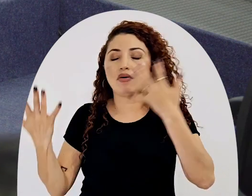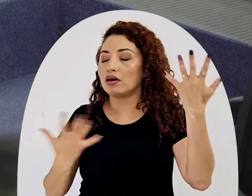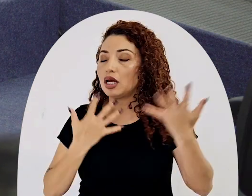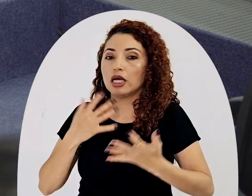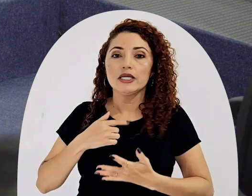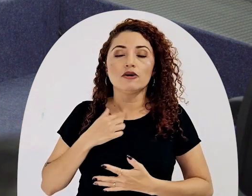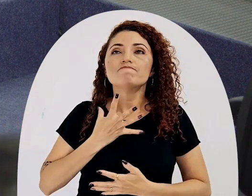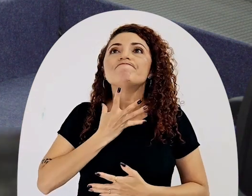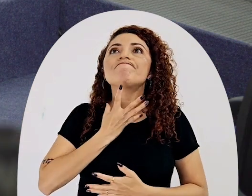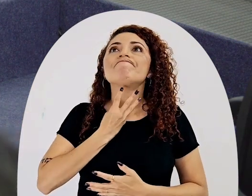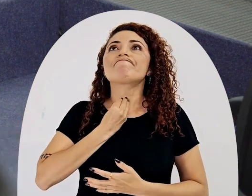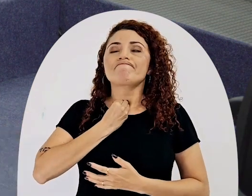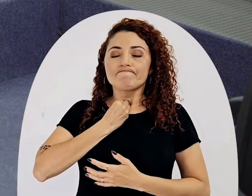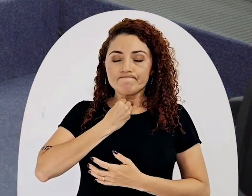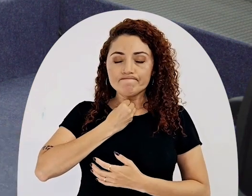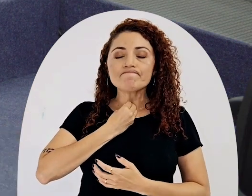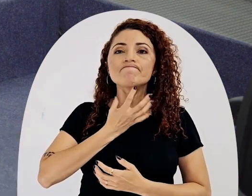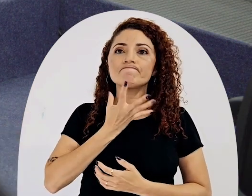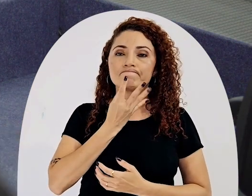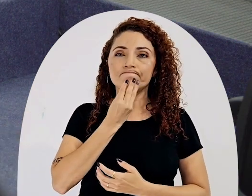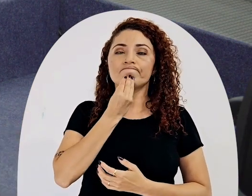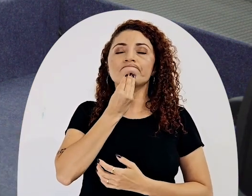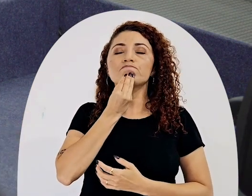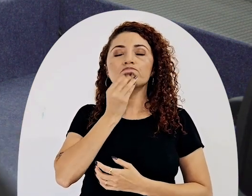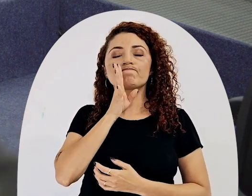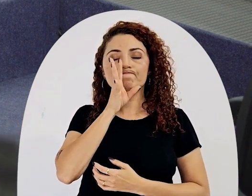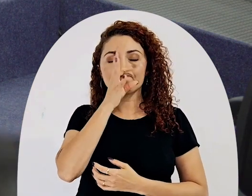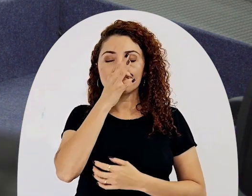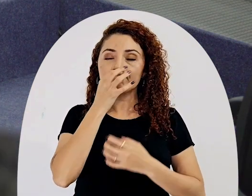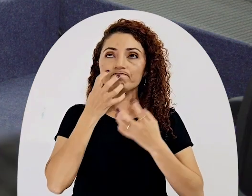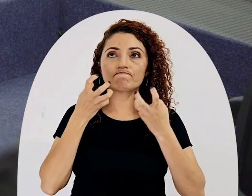choro. E precisei continuar trabalhando.